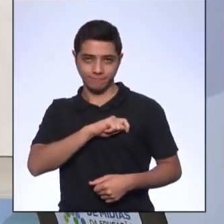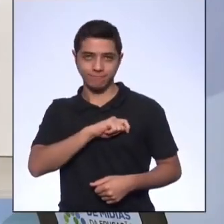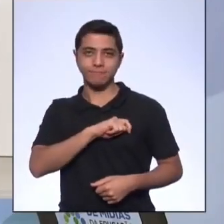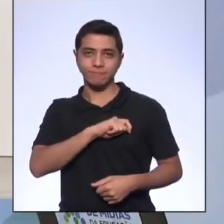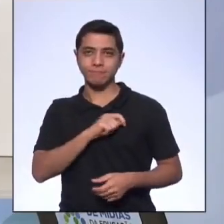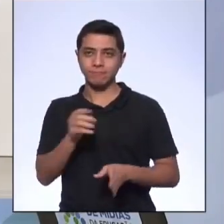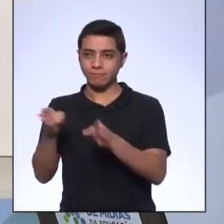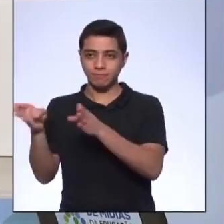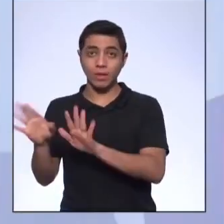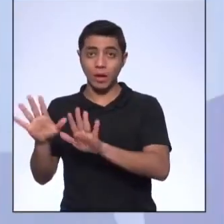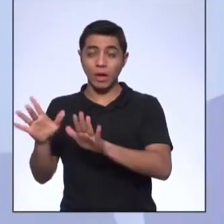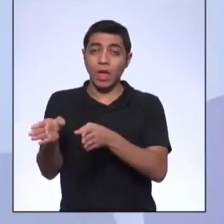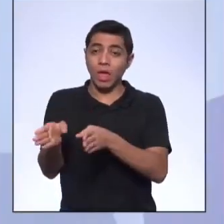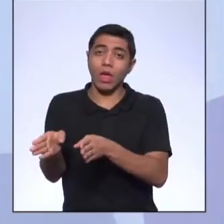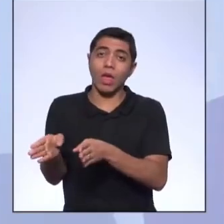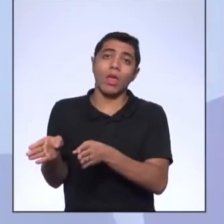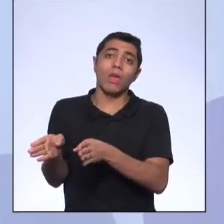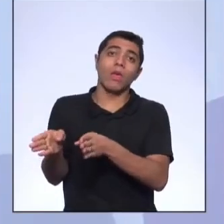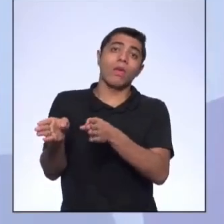Atlântico.